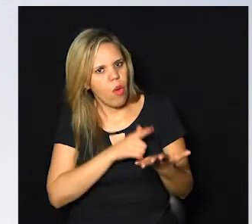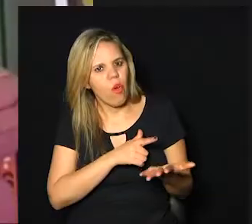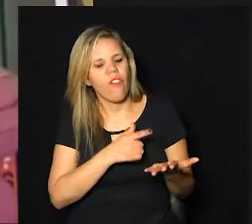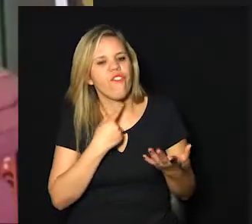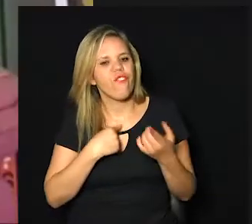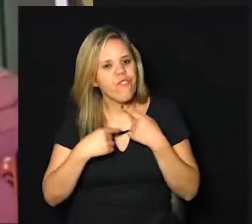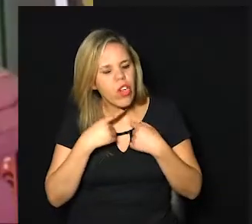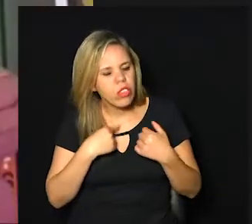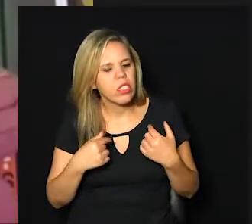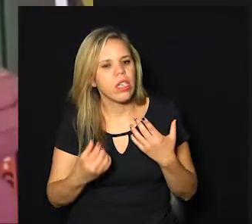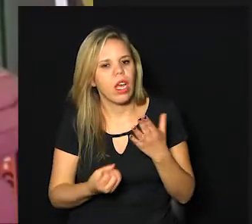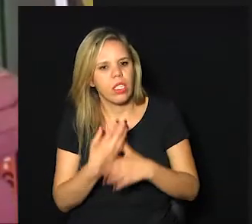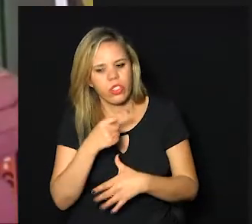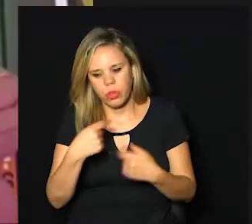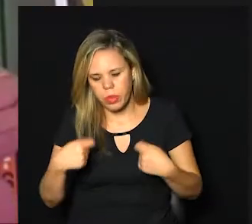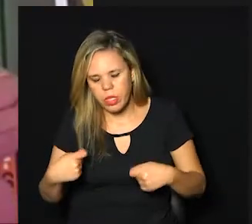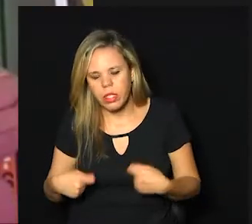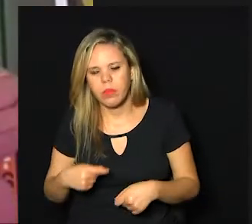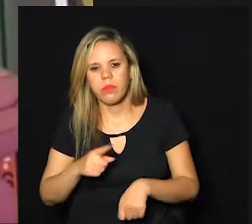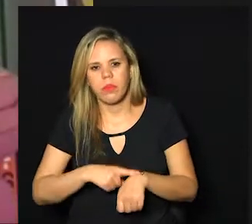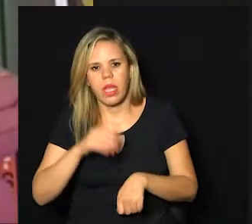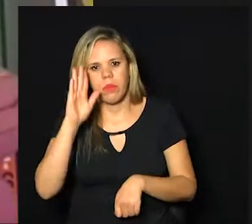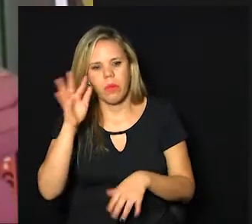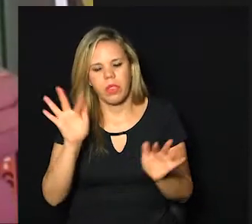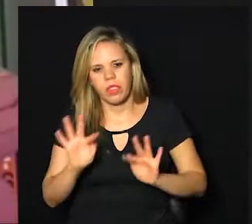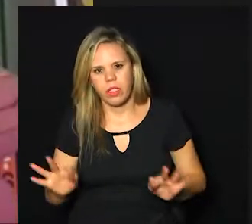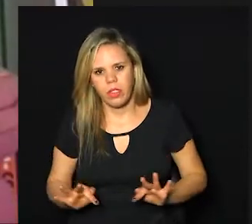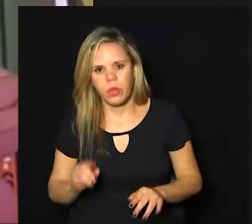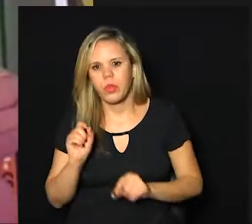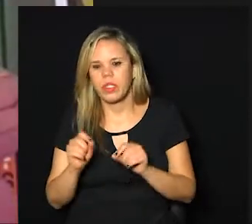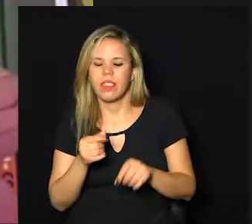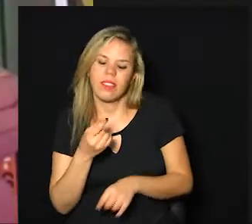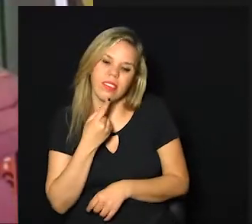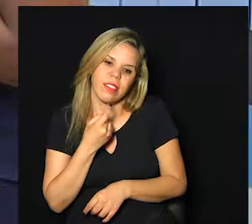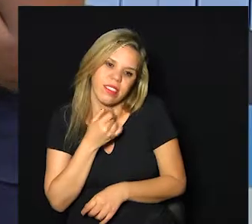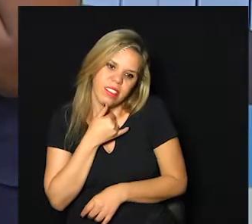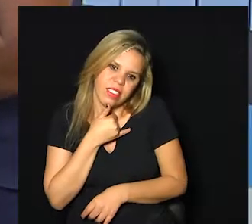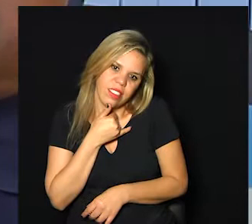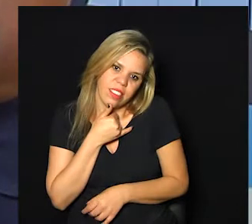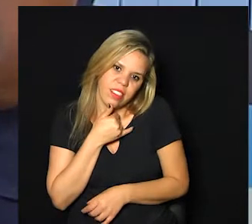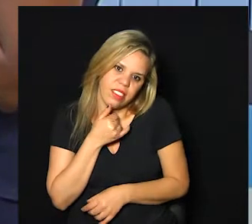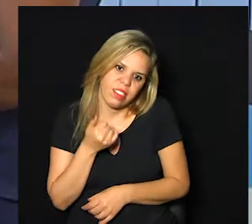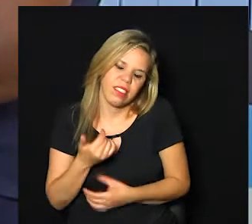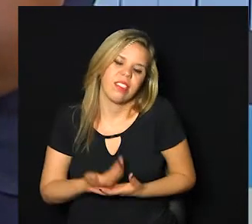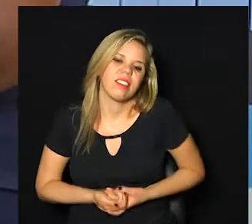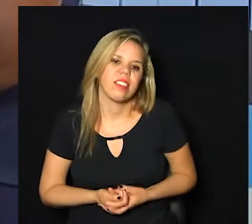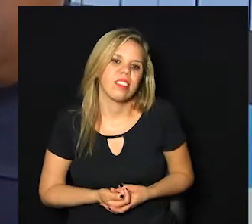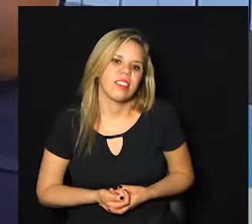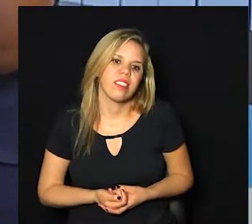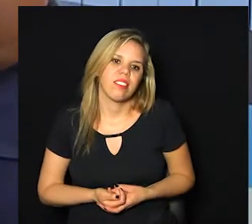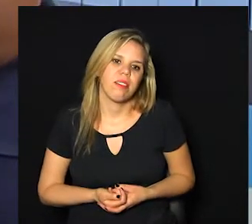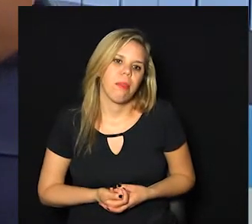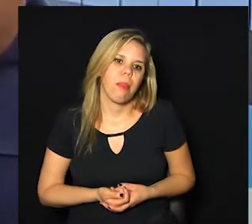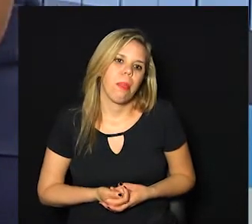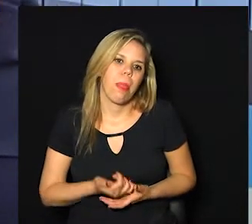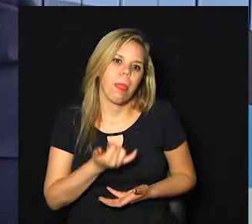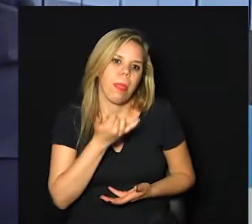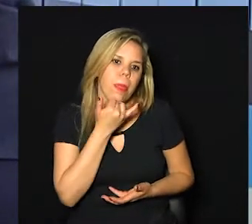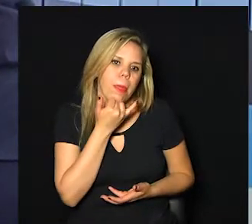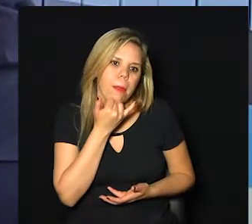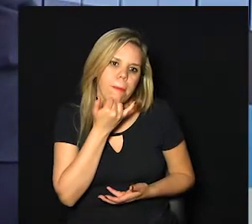minhas demandas, eu vou ter mais momentos de felicidade do que de tristeza. A gente consegue dizer o que é? Desculpa,